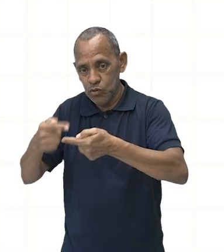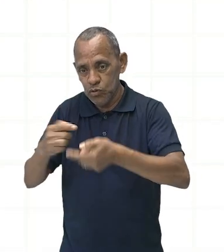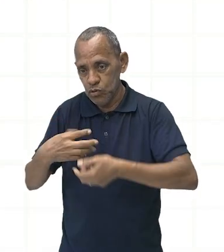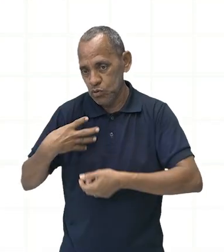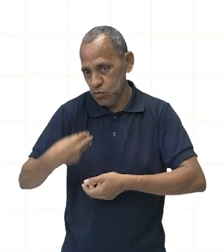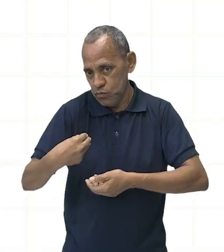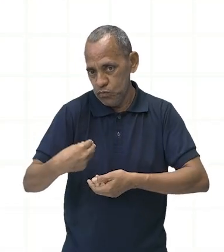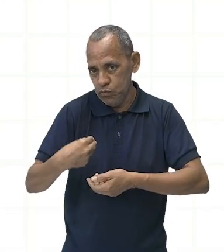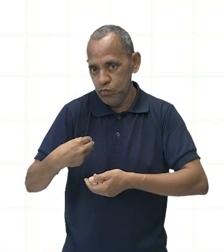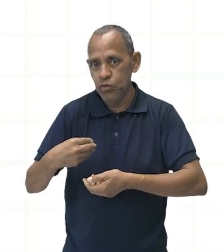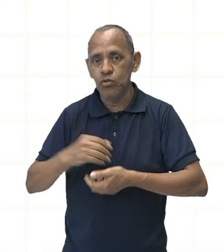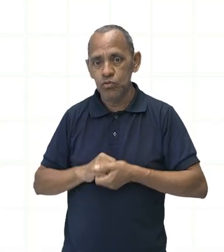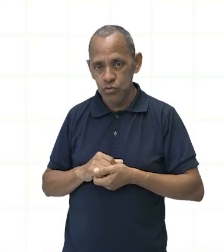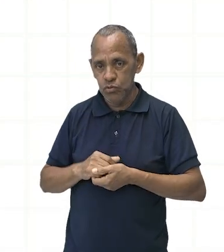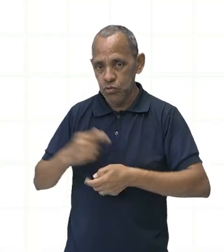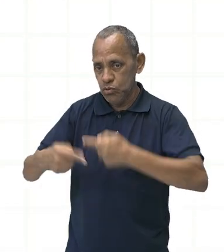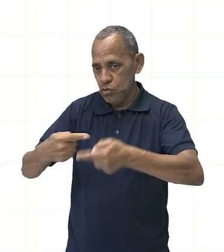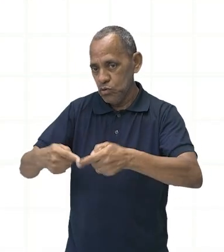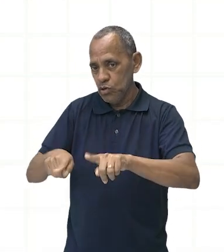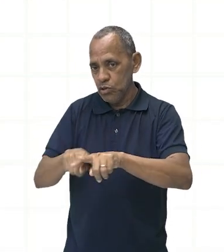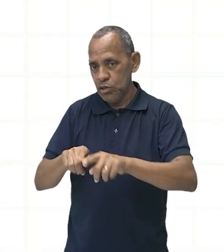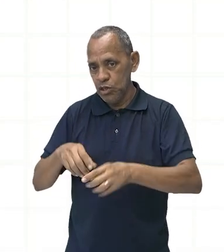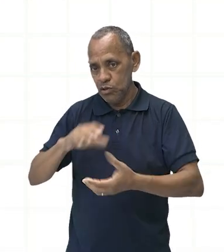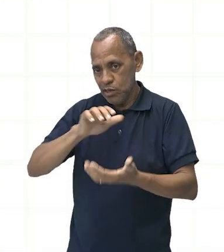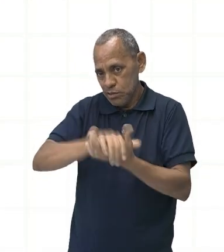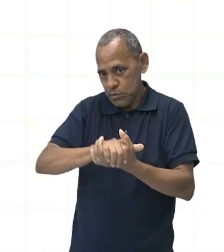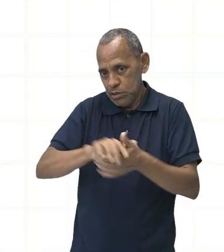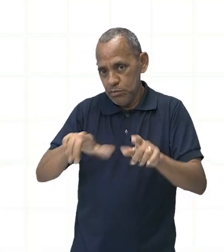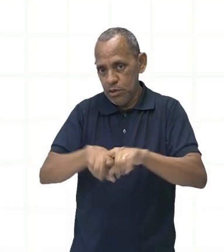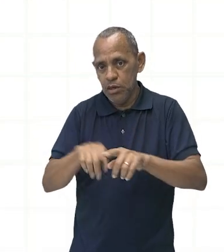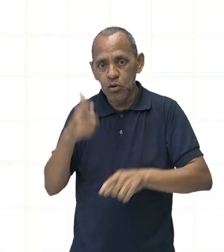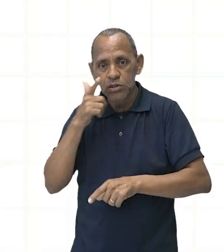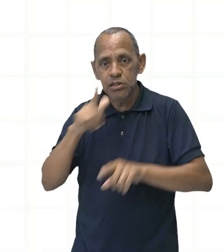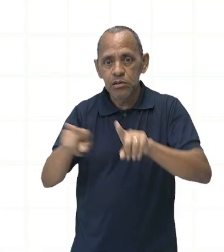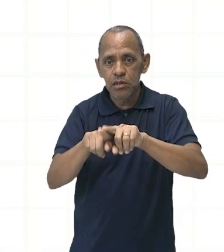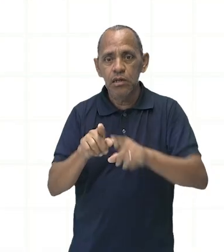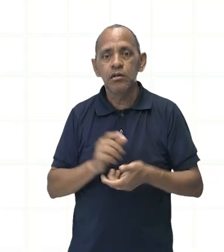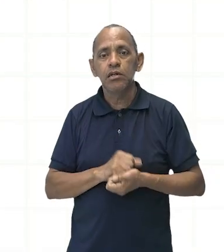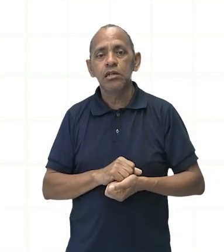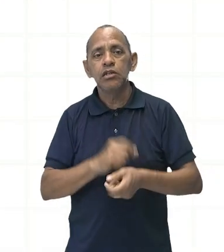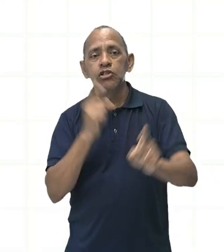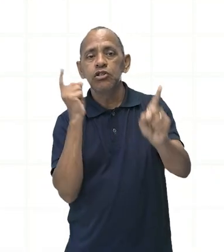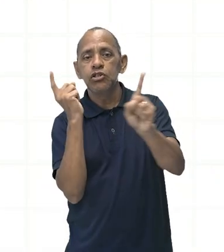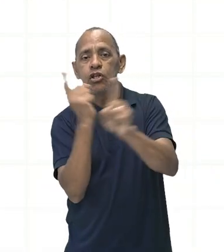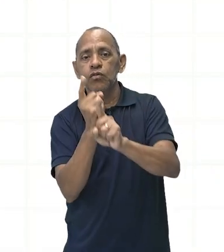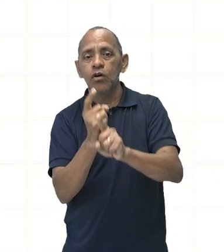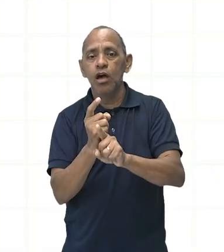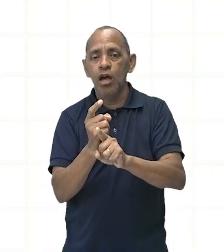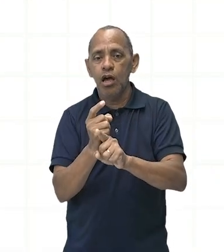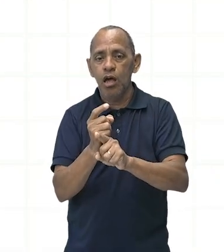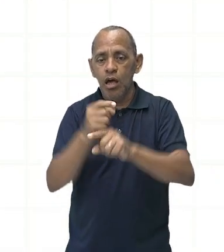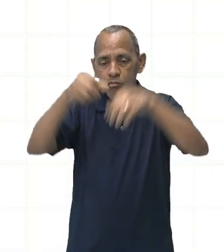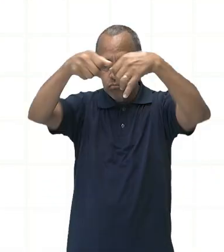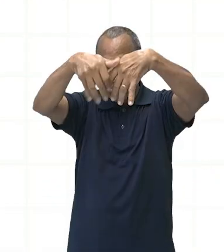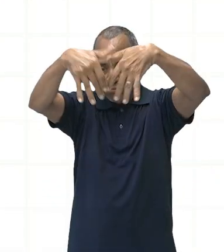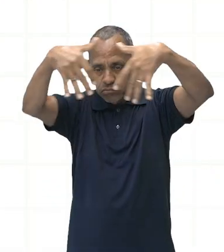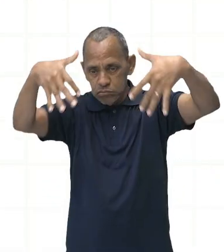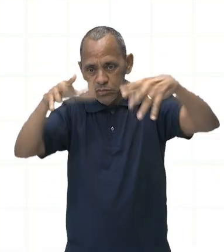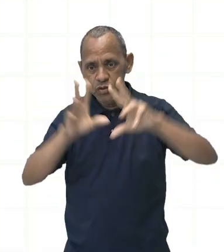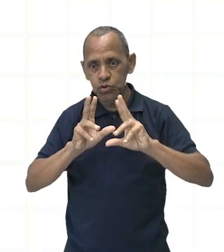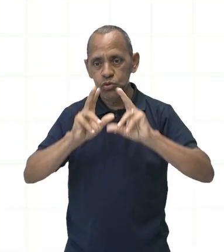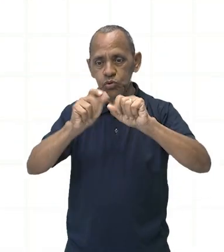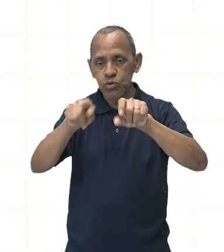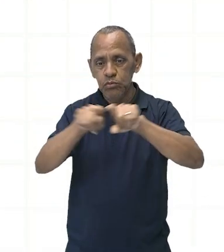filhos resultantes desse casamento, ok? Então, aí a gente já conseguiria preencher todo